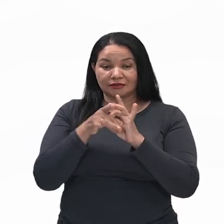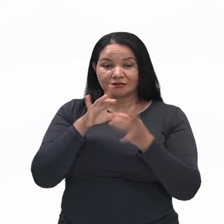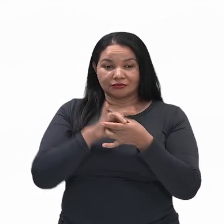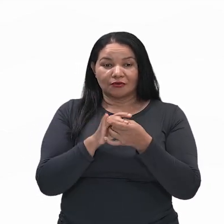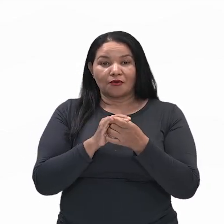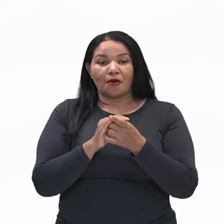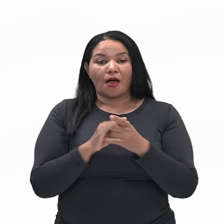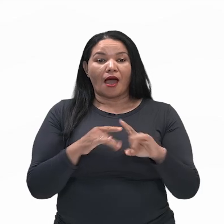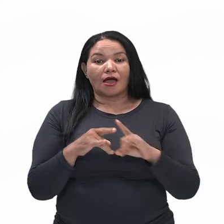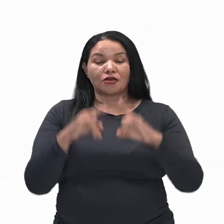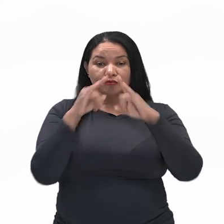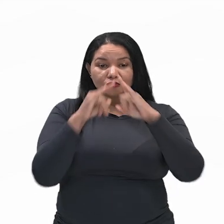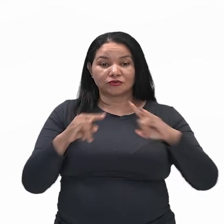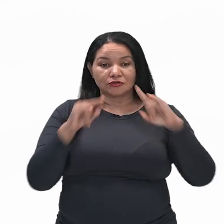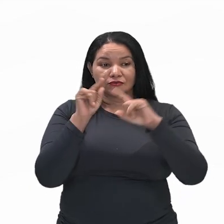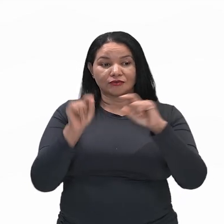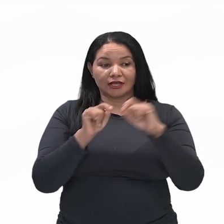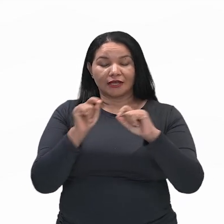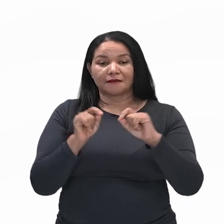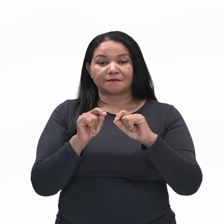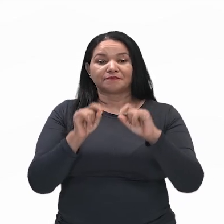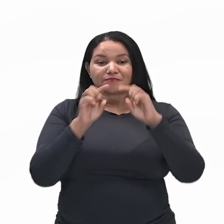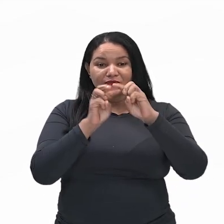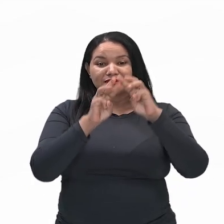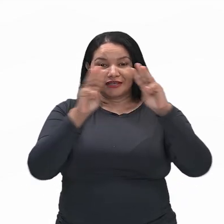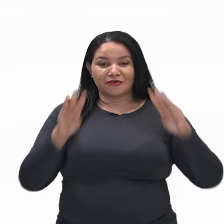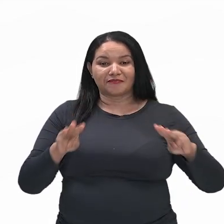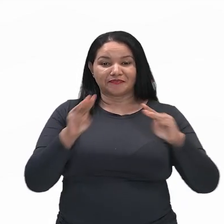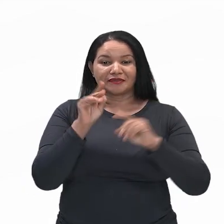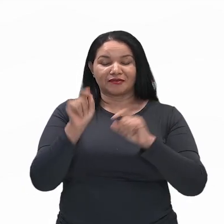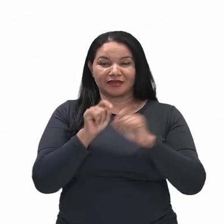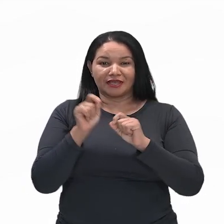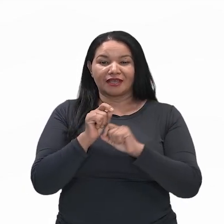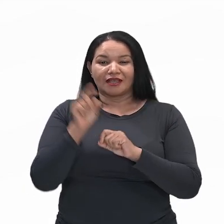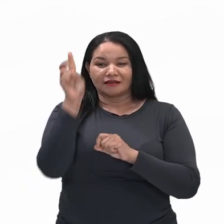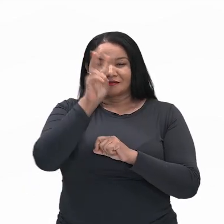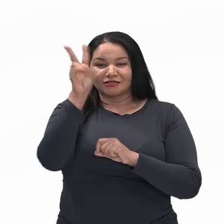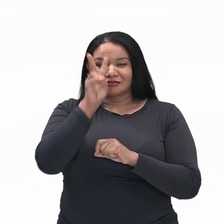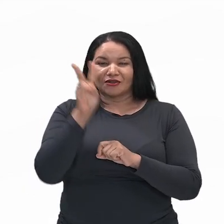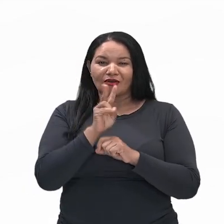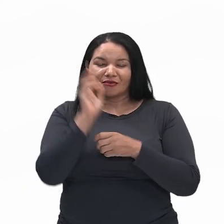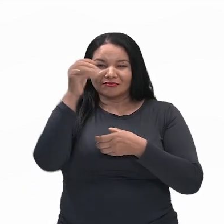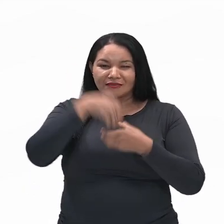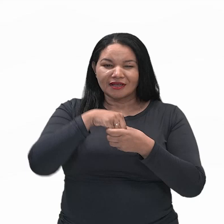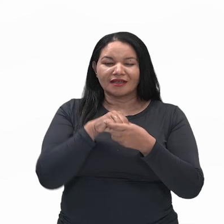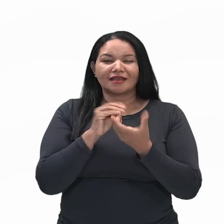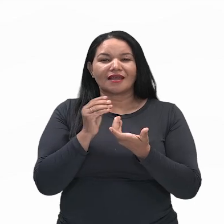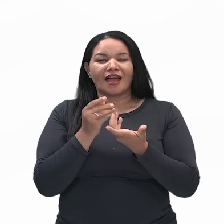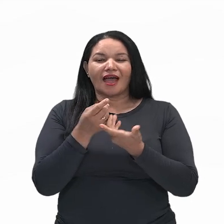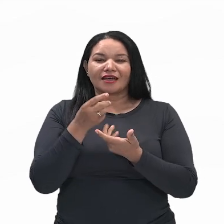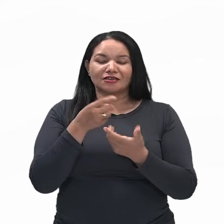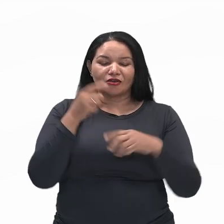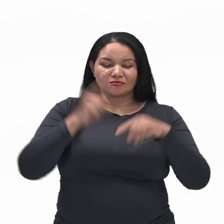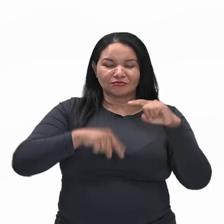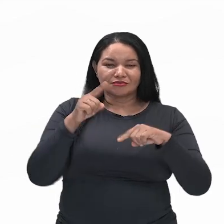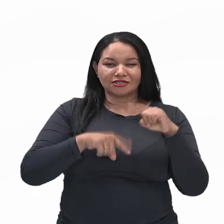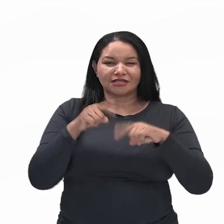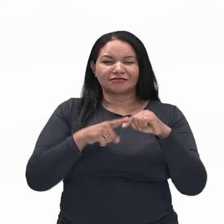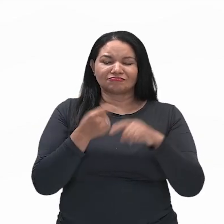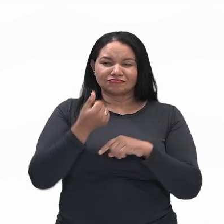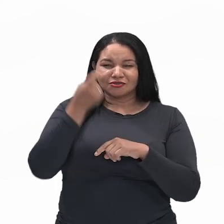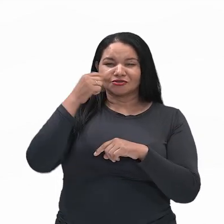objetos históricos ou coisas do passado? Você acha que o museu só pode guardar objetos históricos ou coisas do